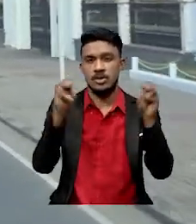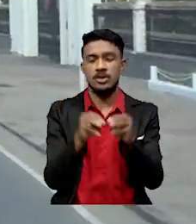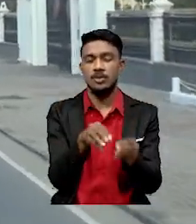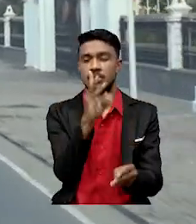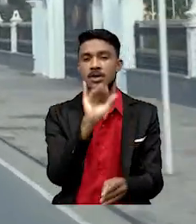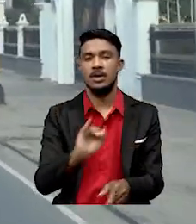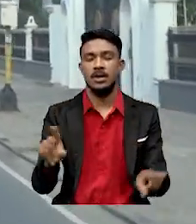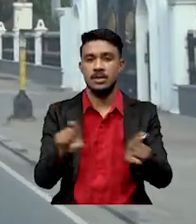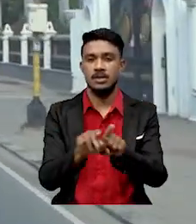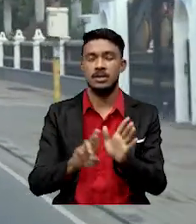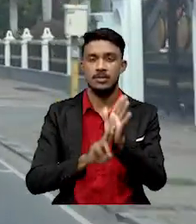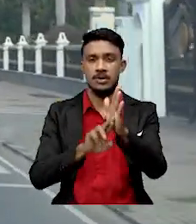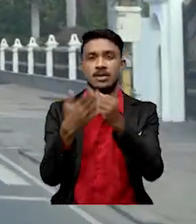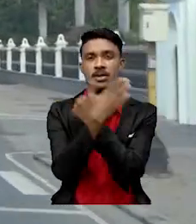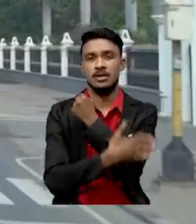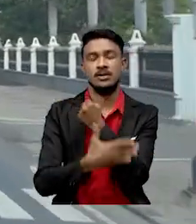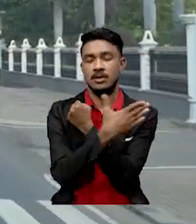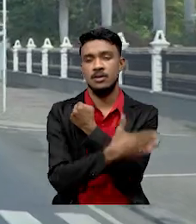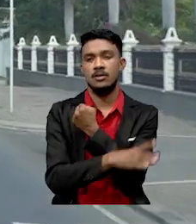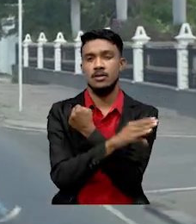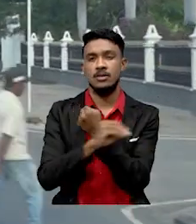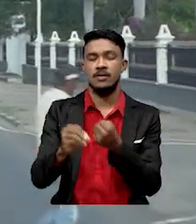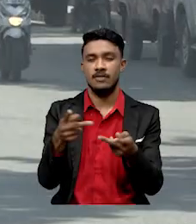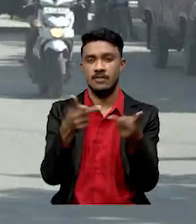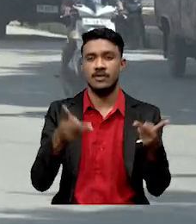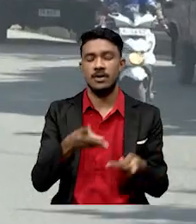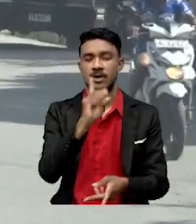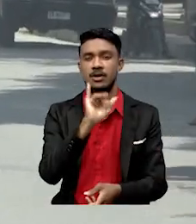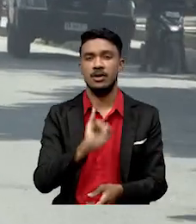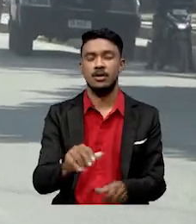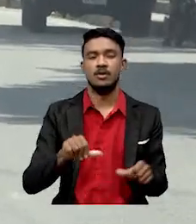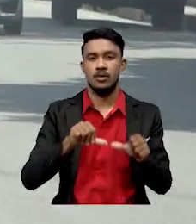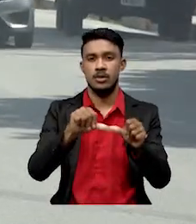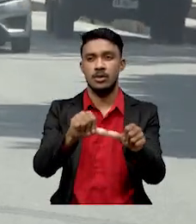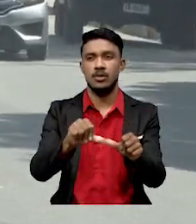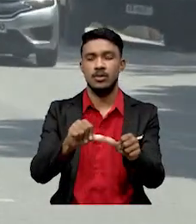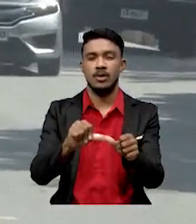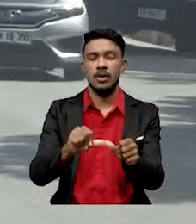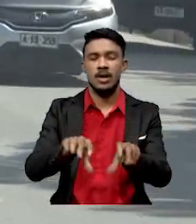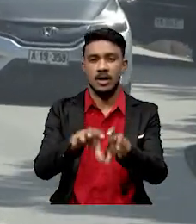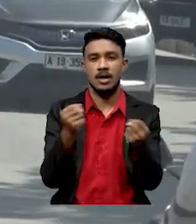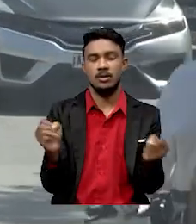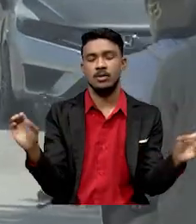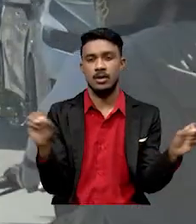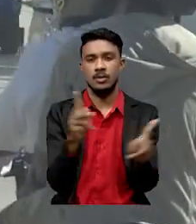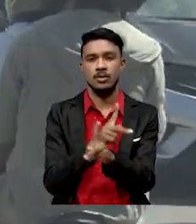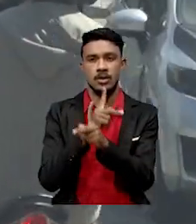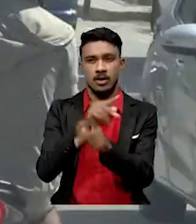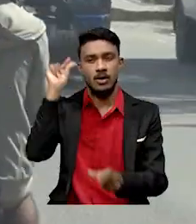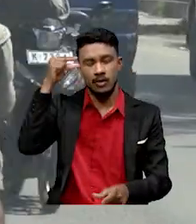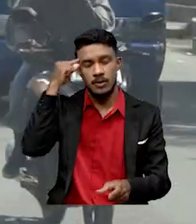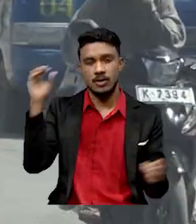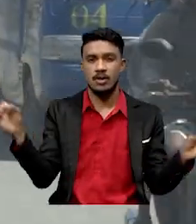benudar capital nação. Ordenamento capital Dili torren loron continua la wakdasak no desorganizado. Governo ladum